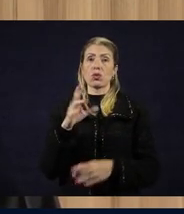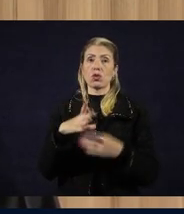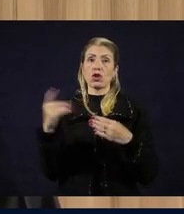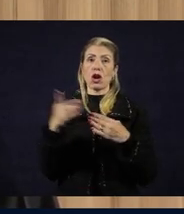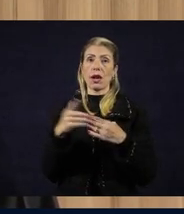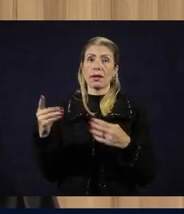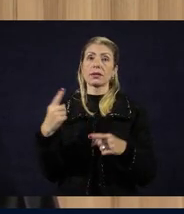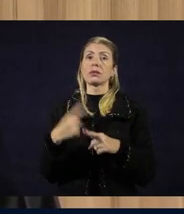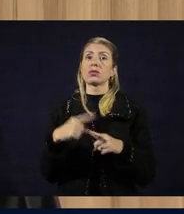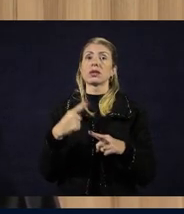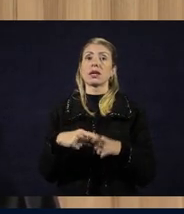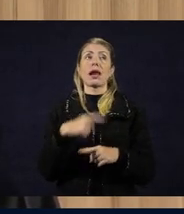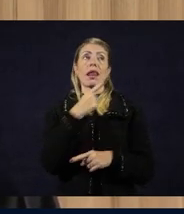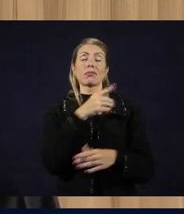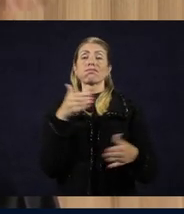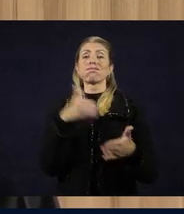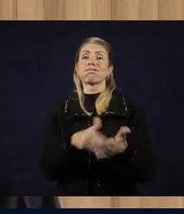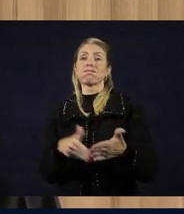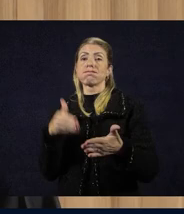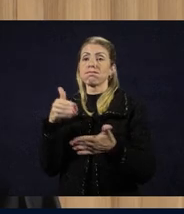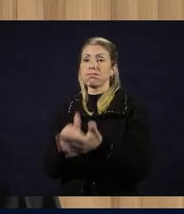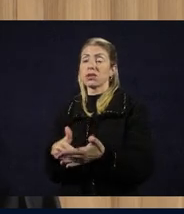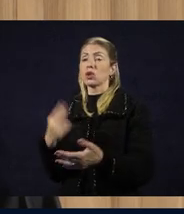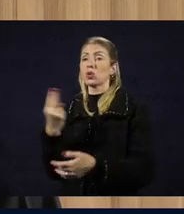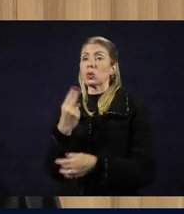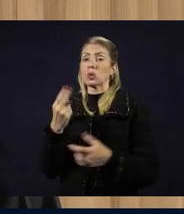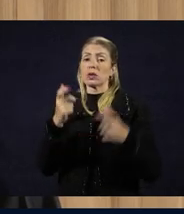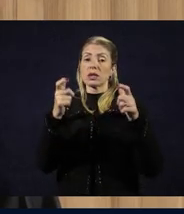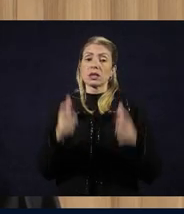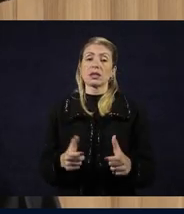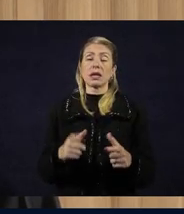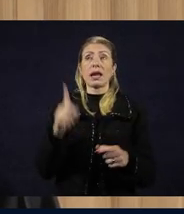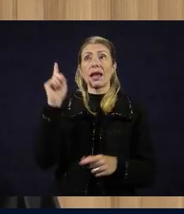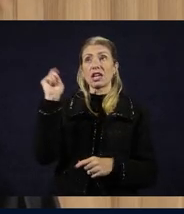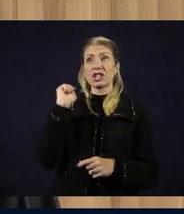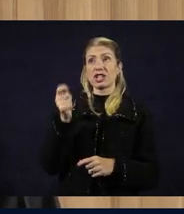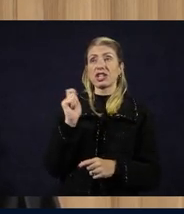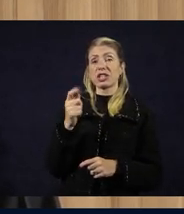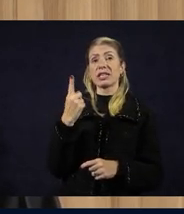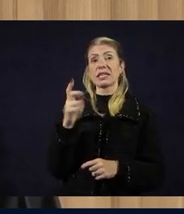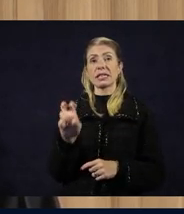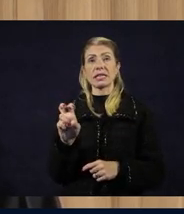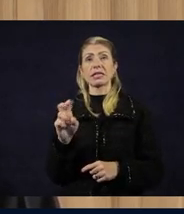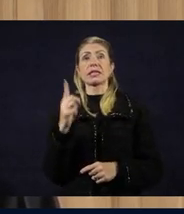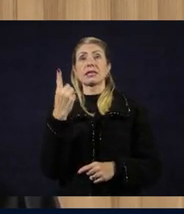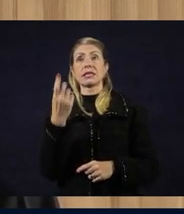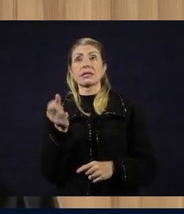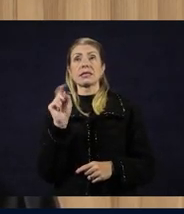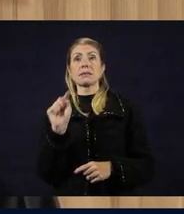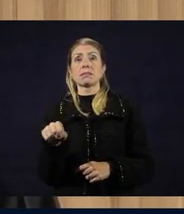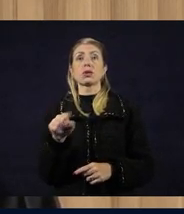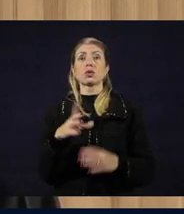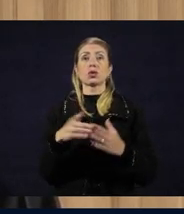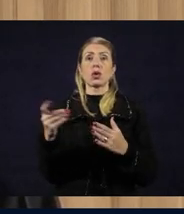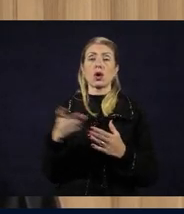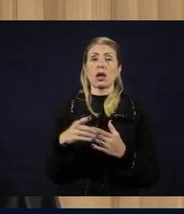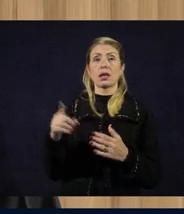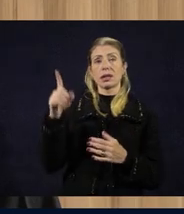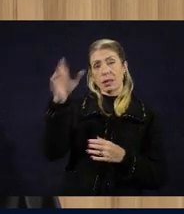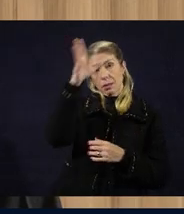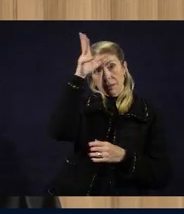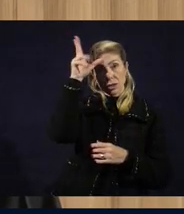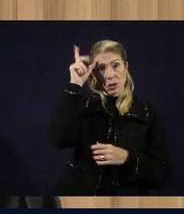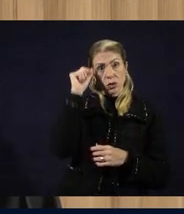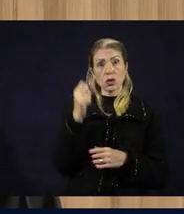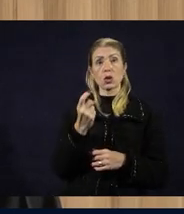para abrir né Tá consolidada Argentina 15 16 mil dólares Rio Grande do Sul e Paraná também e no Mato Grosso ainda estamos lá